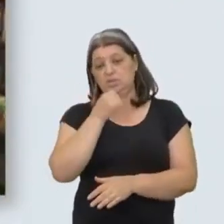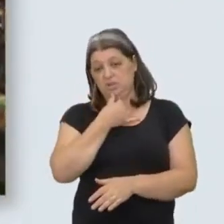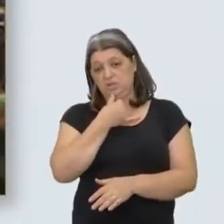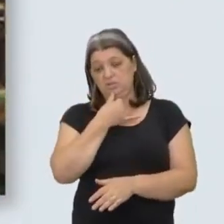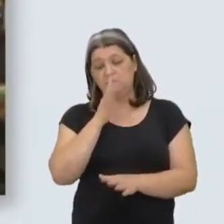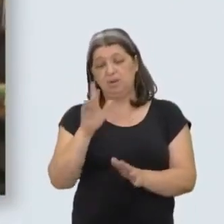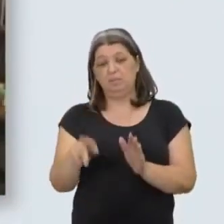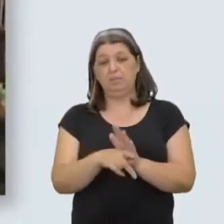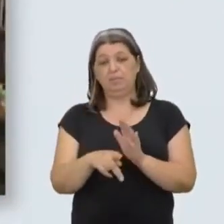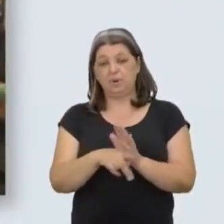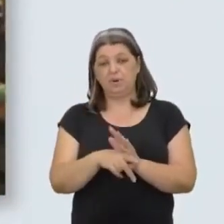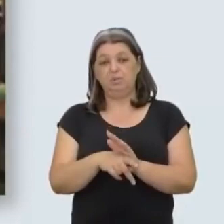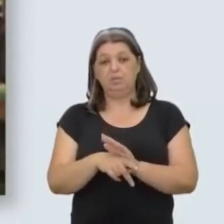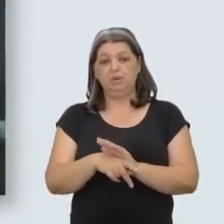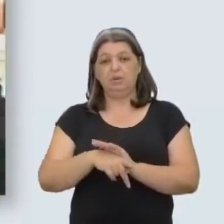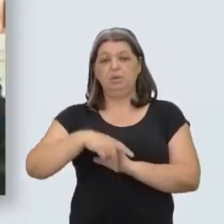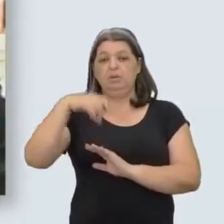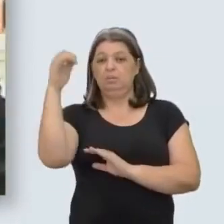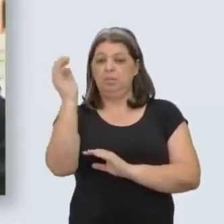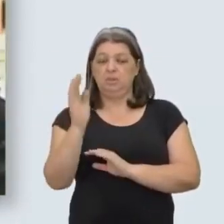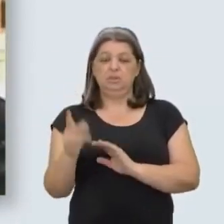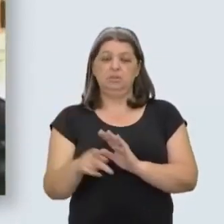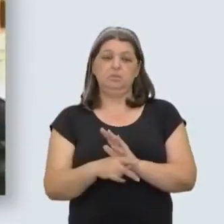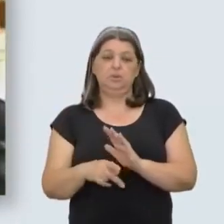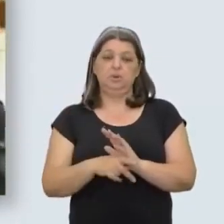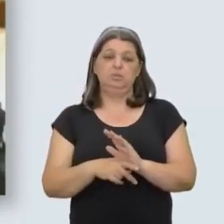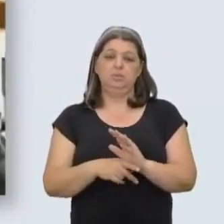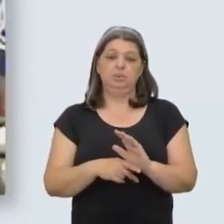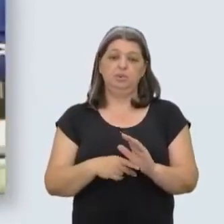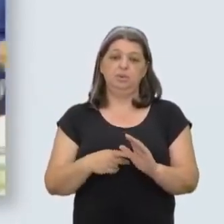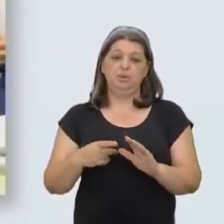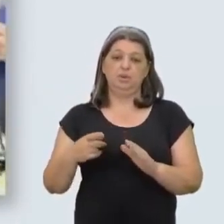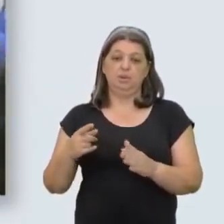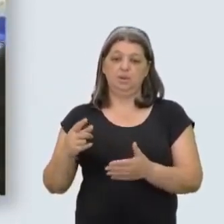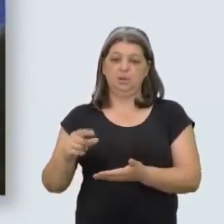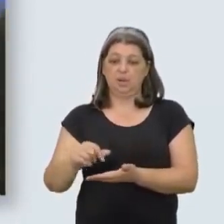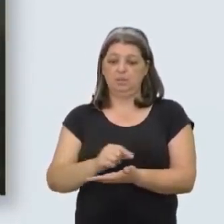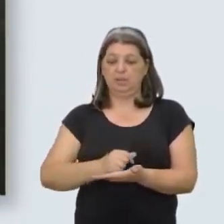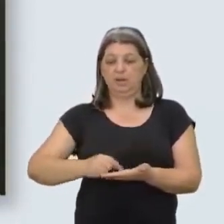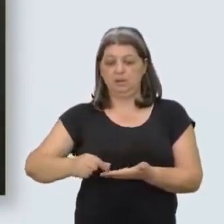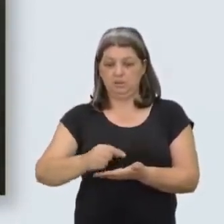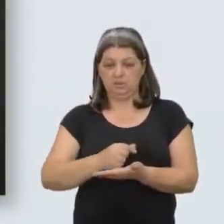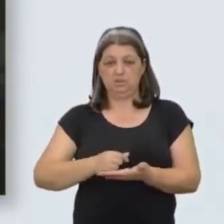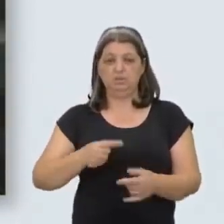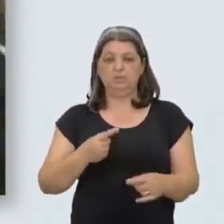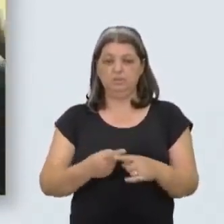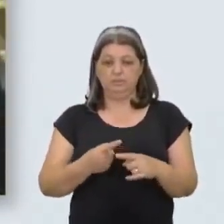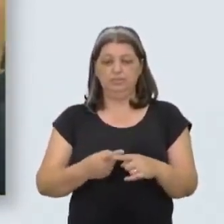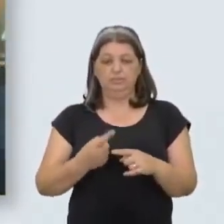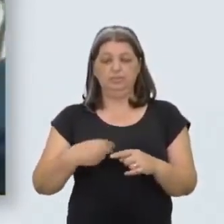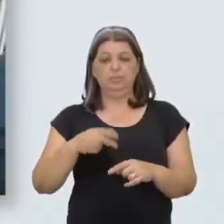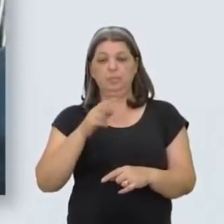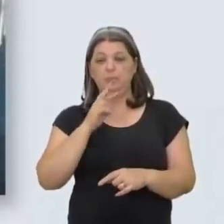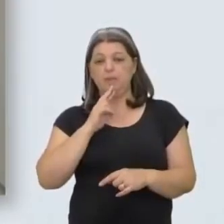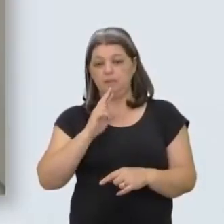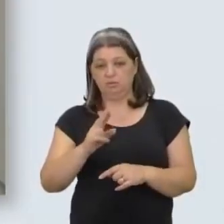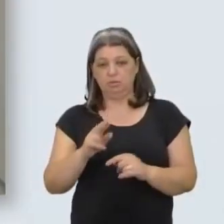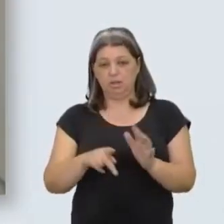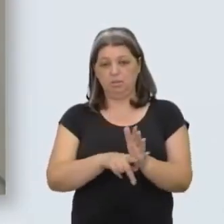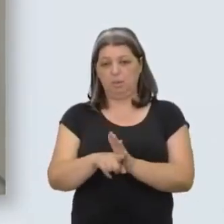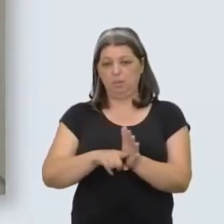capitalista, a leitura é coisa de malucos. Além dos leitores, os vendedores da feira também comentaram sobre os resultados da